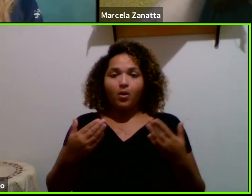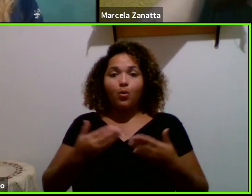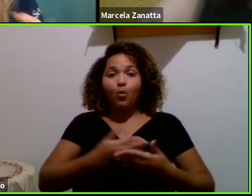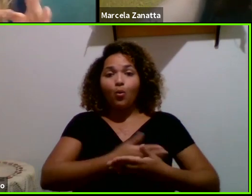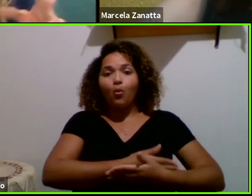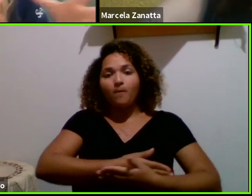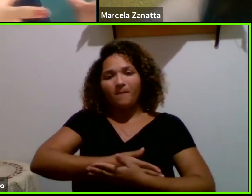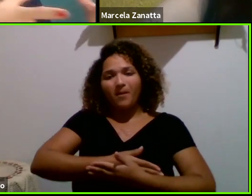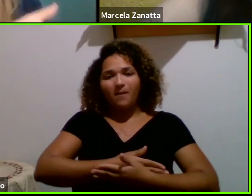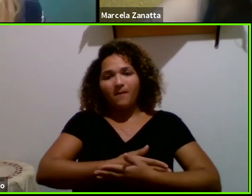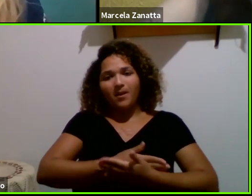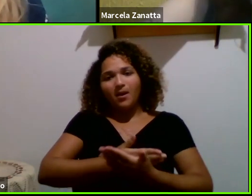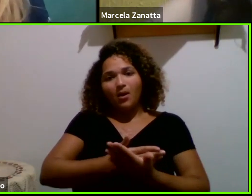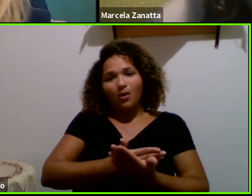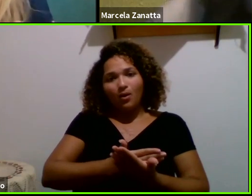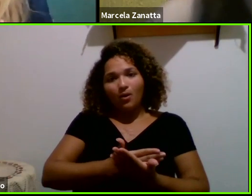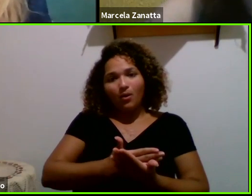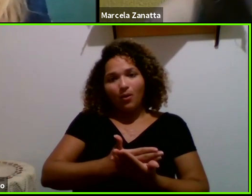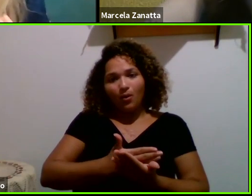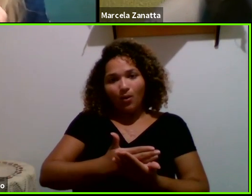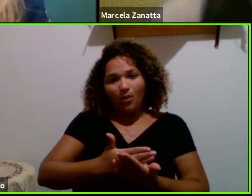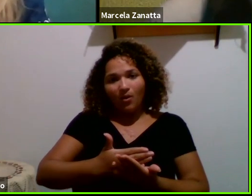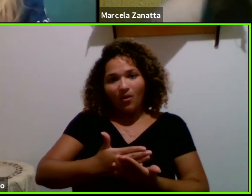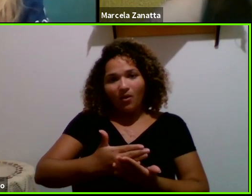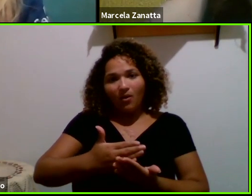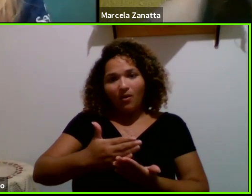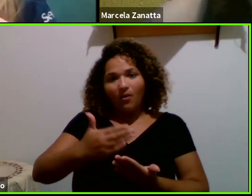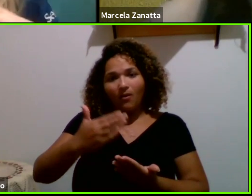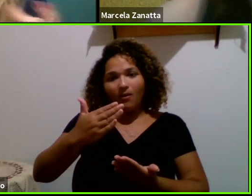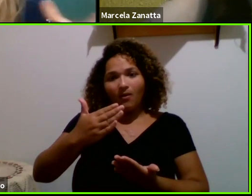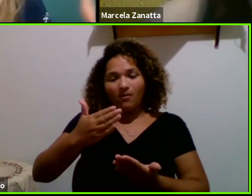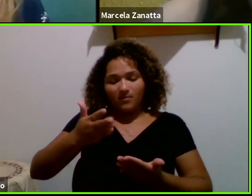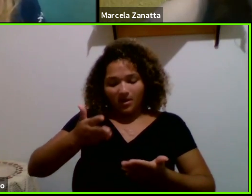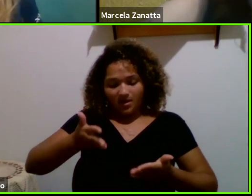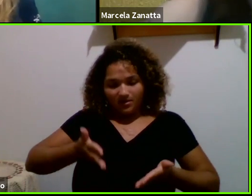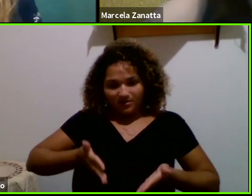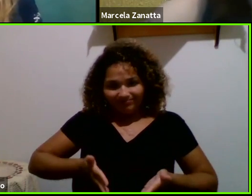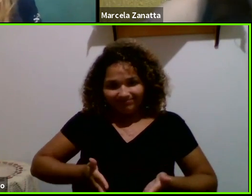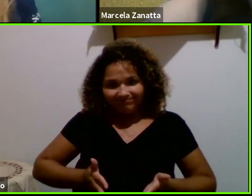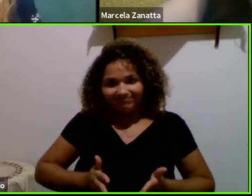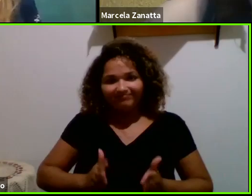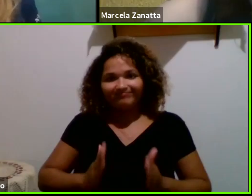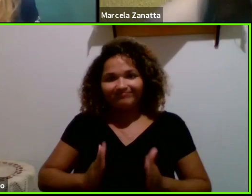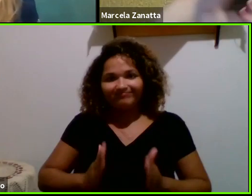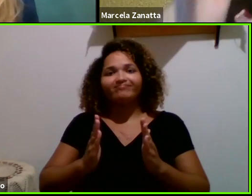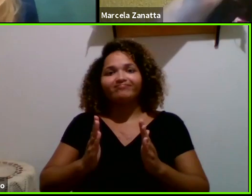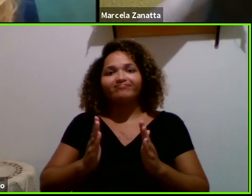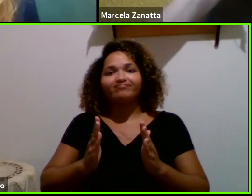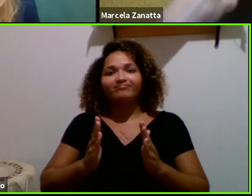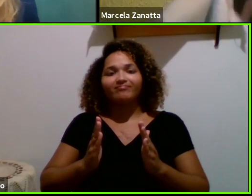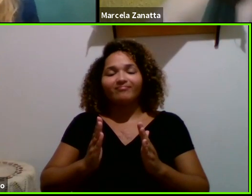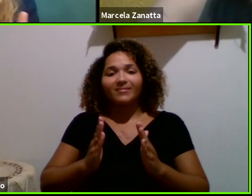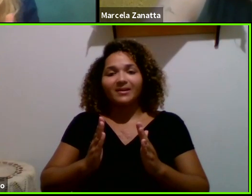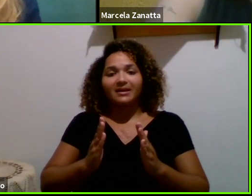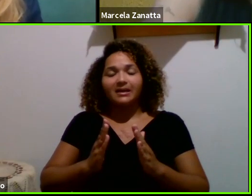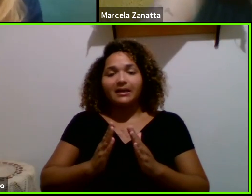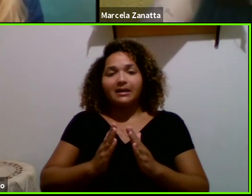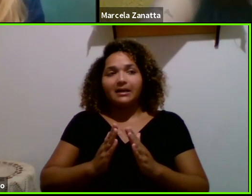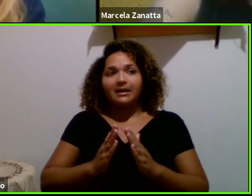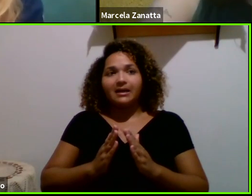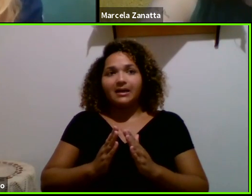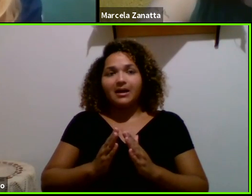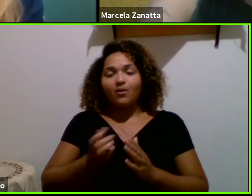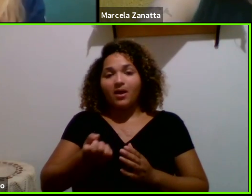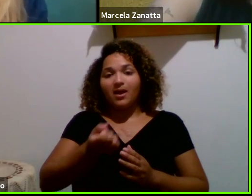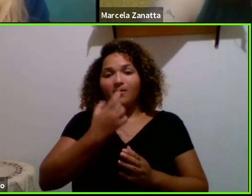que nós fizemos? Vamos lá, espaçamos as contrações dele. Corria-se o risco dele não fletir, corria-se o